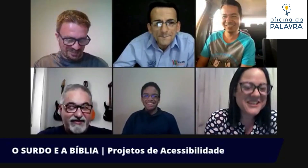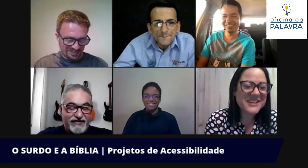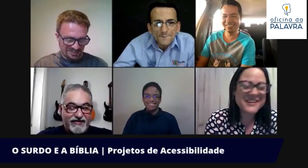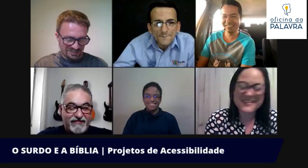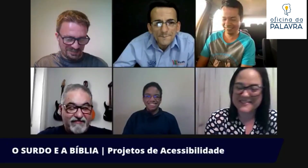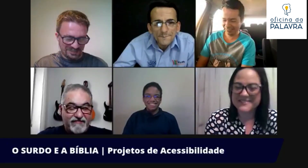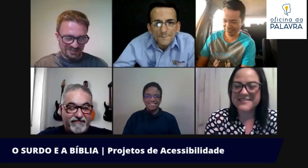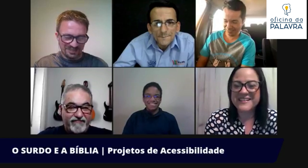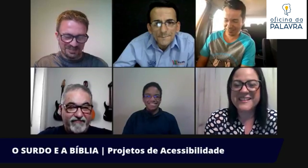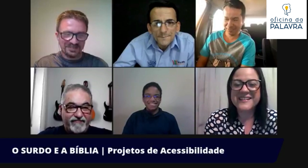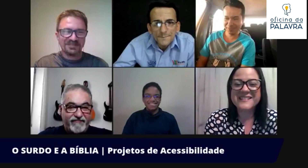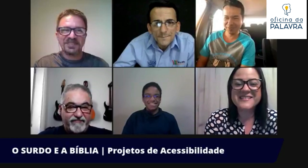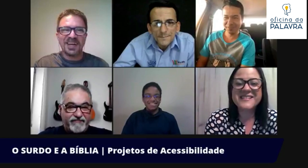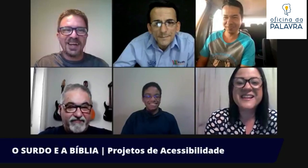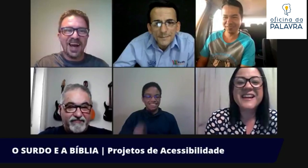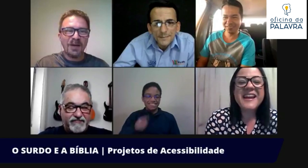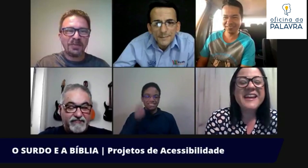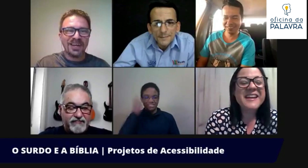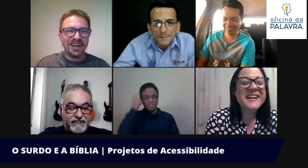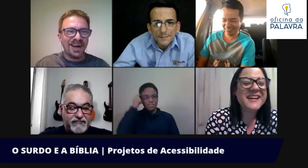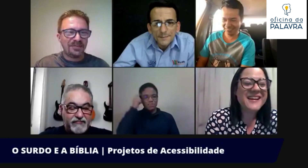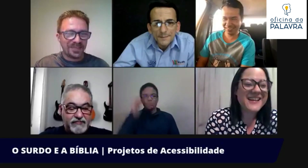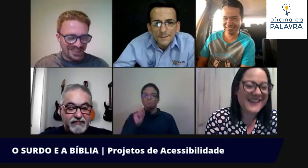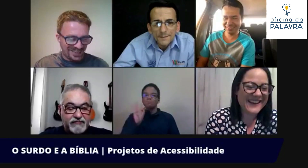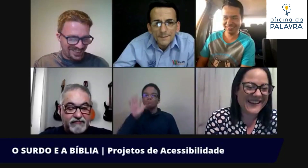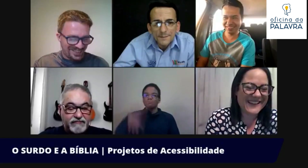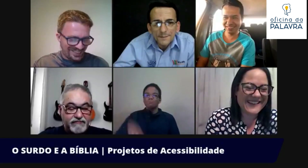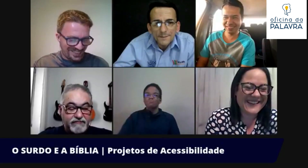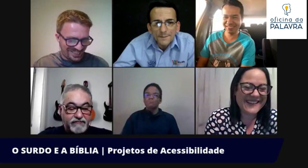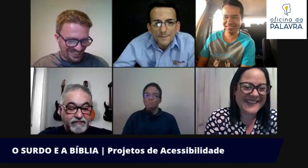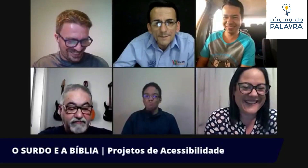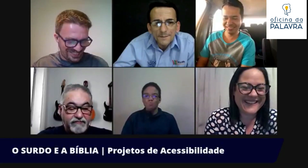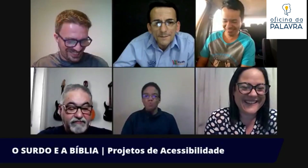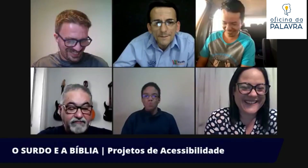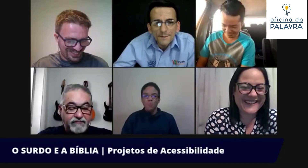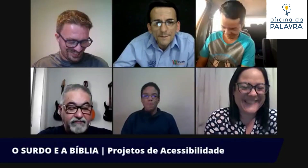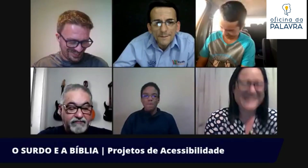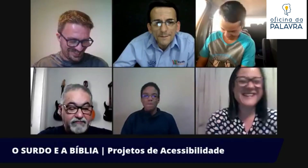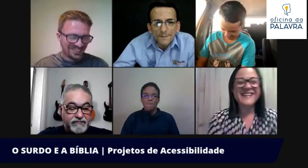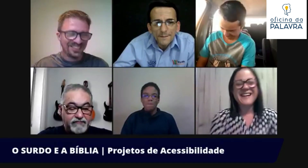Você acha que... Ela é rápida,